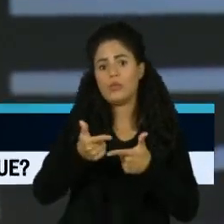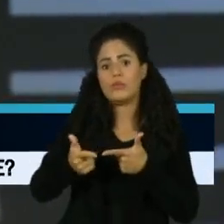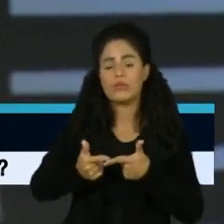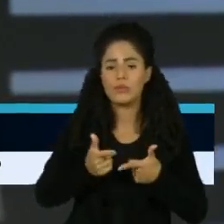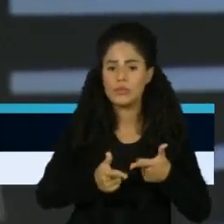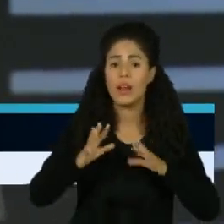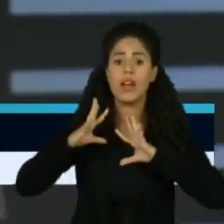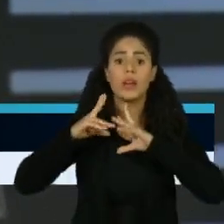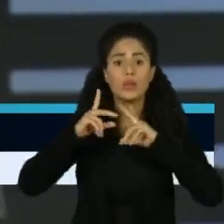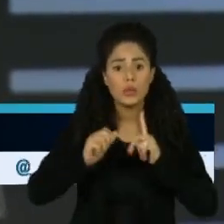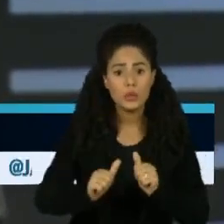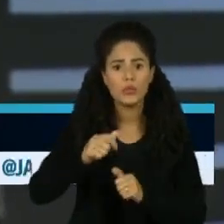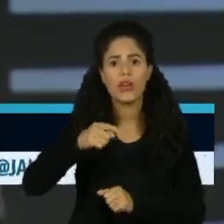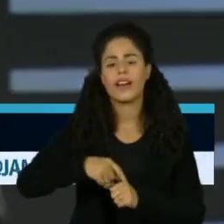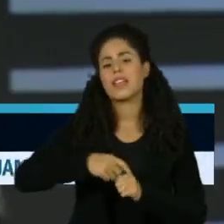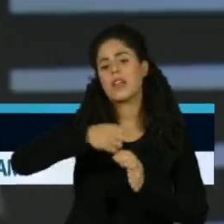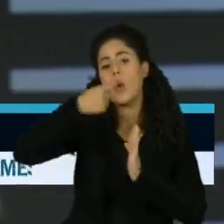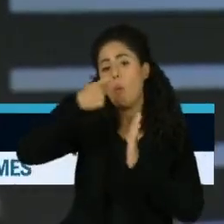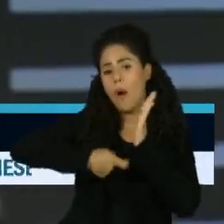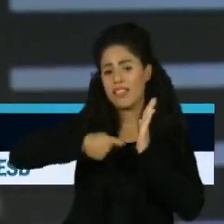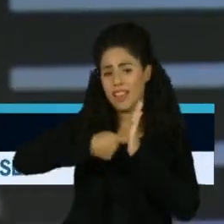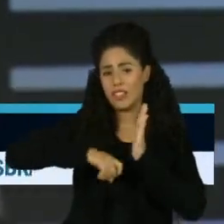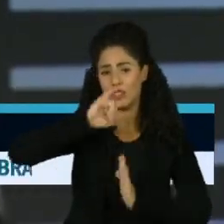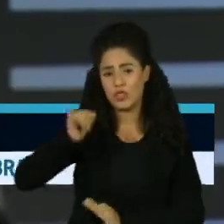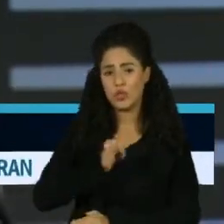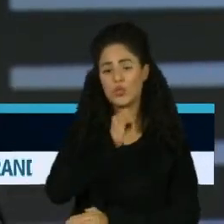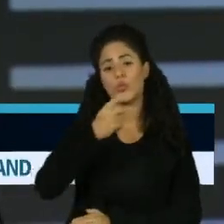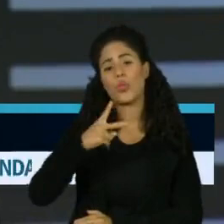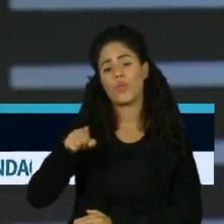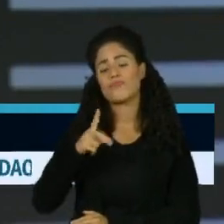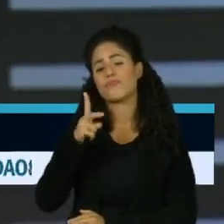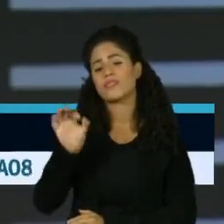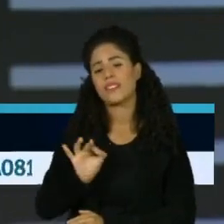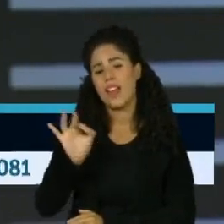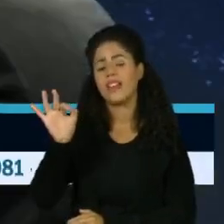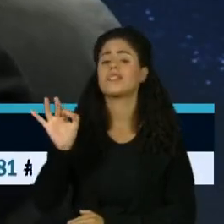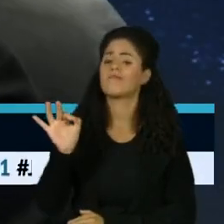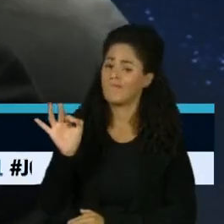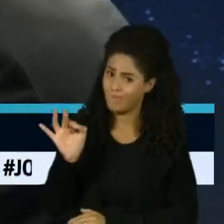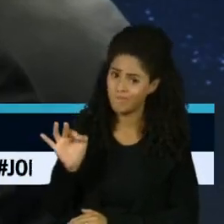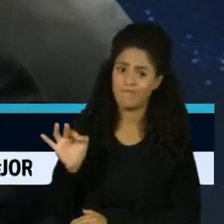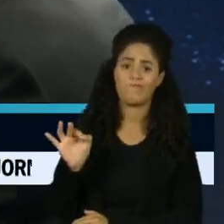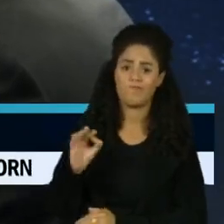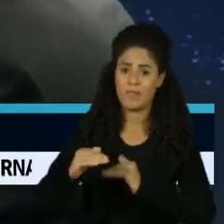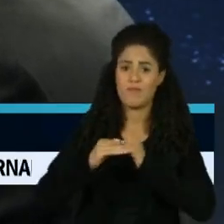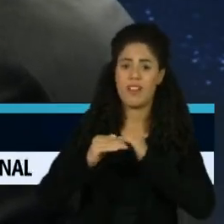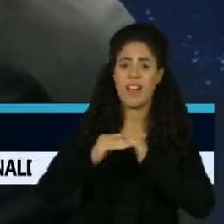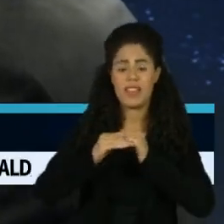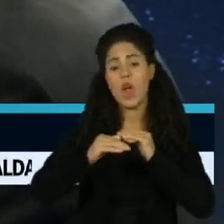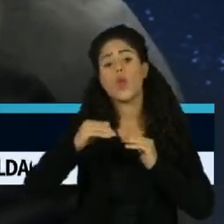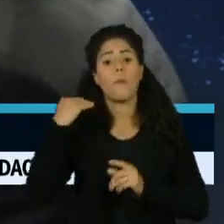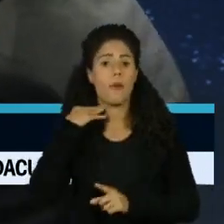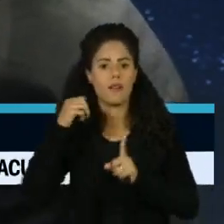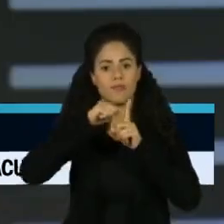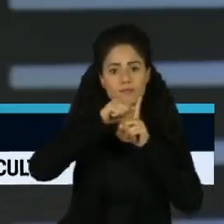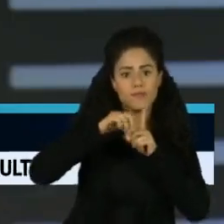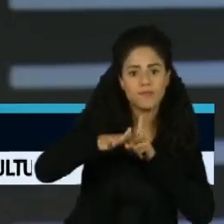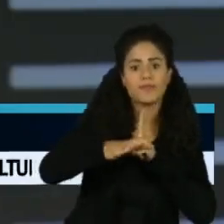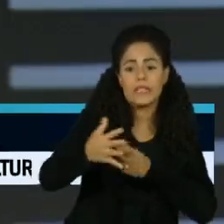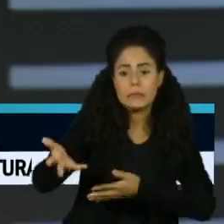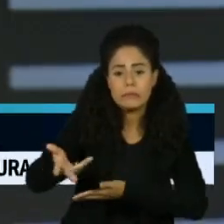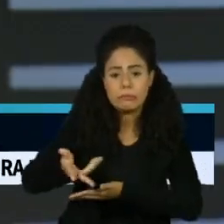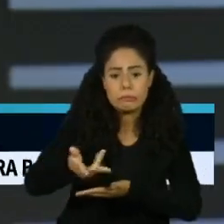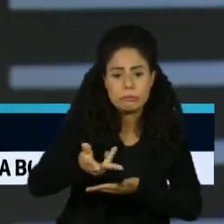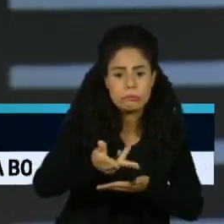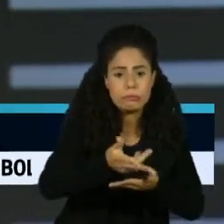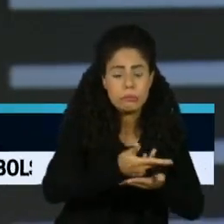passar o tempo que passou com a taxa de juros de dois por cento é completamente fora do razoável seja um banho Central tá tendo que correr